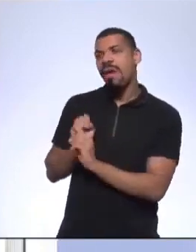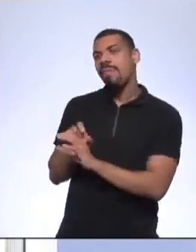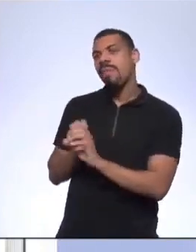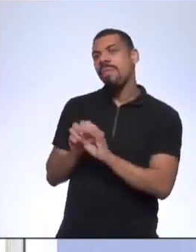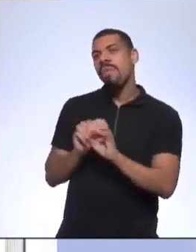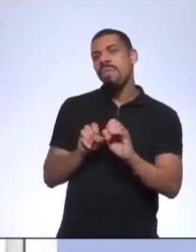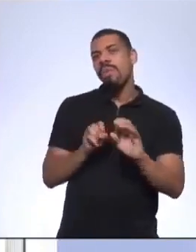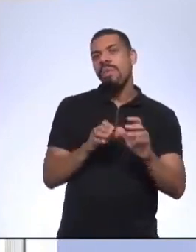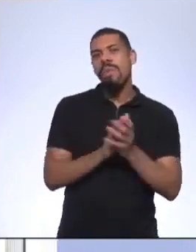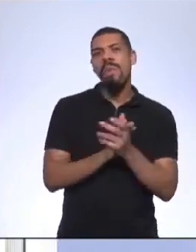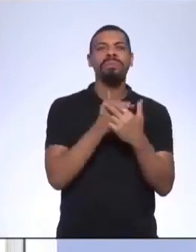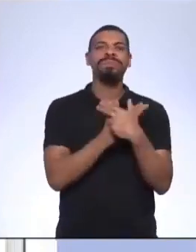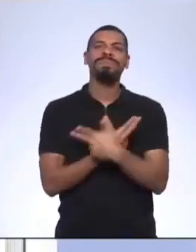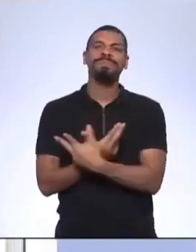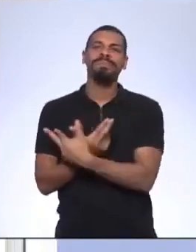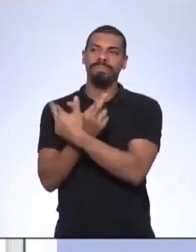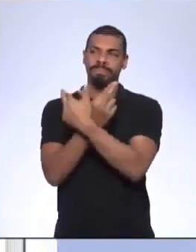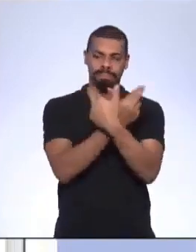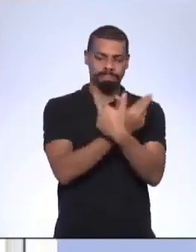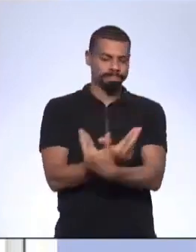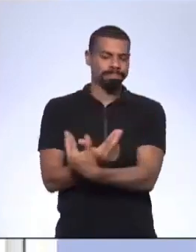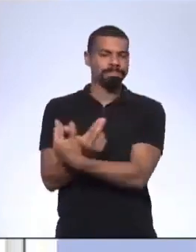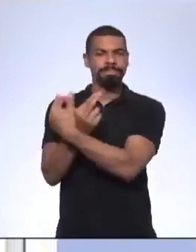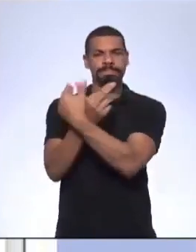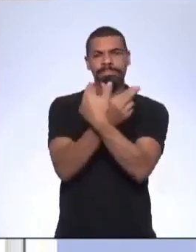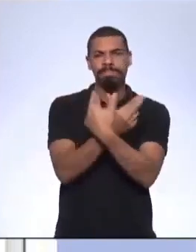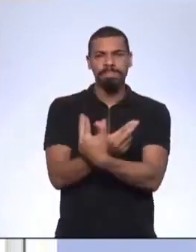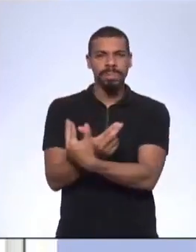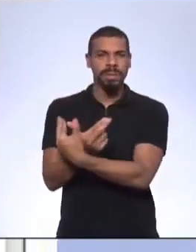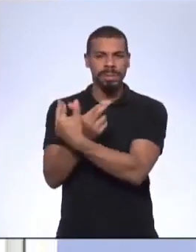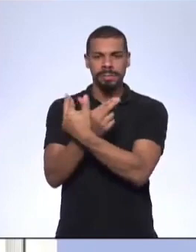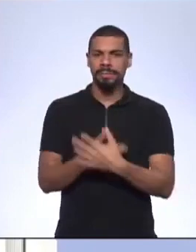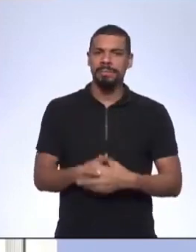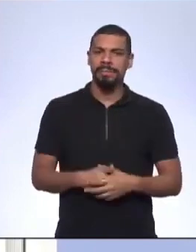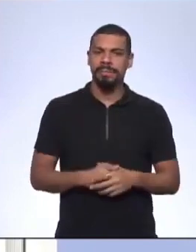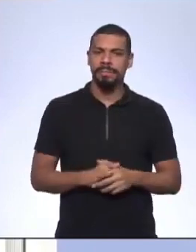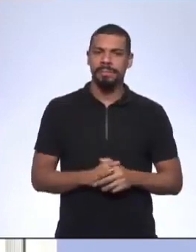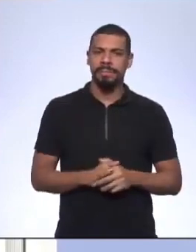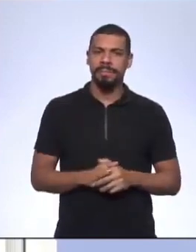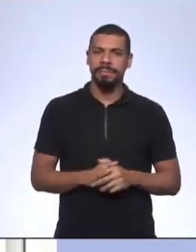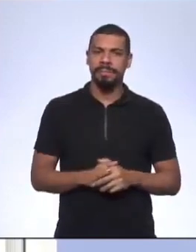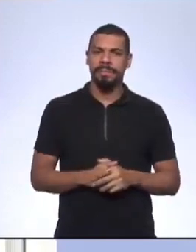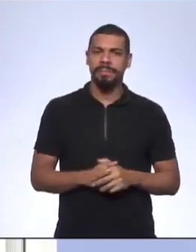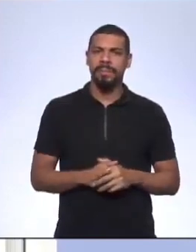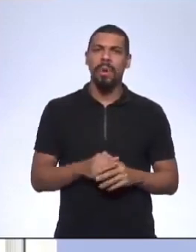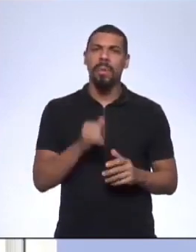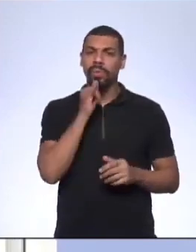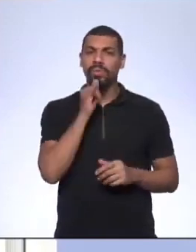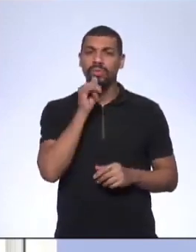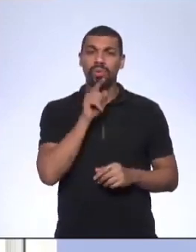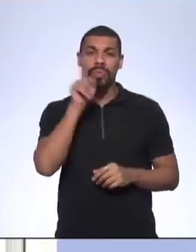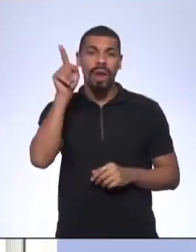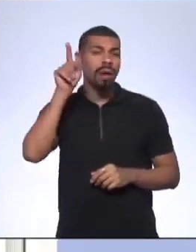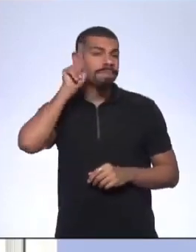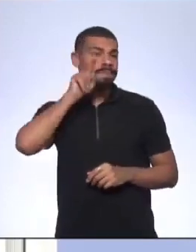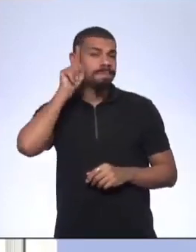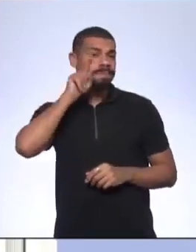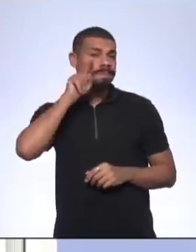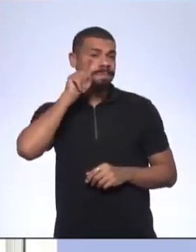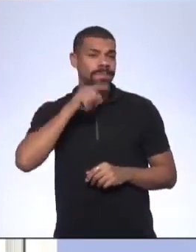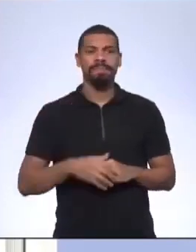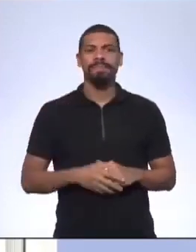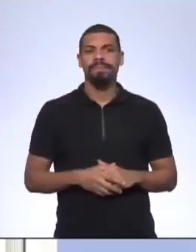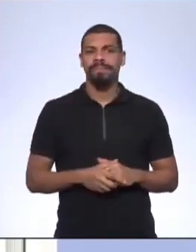espelho do satélite, reflete e vai lá para onde? Washington. Aí o George Bush,